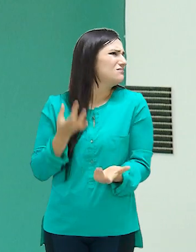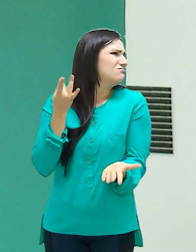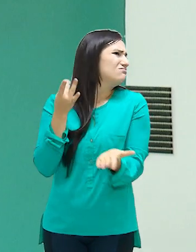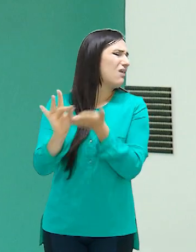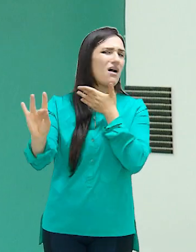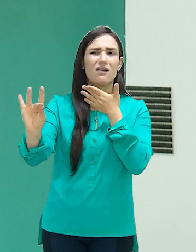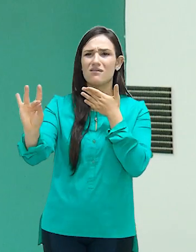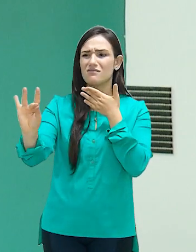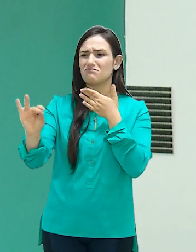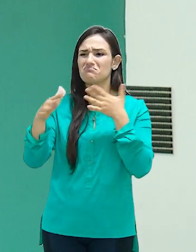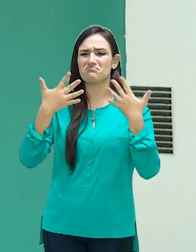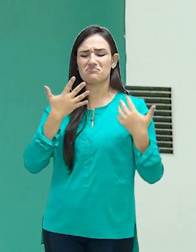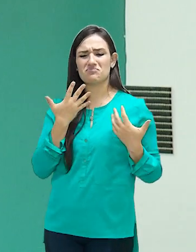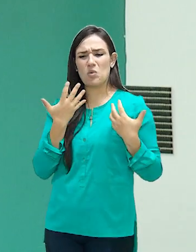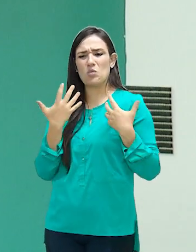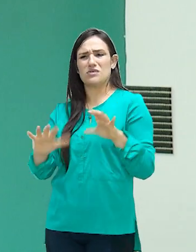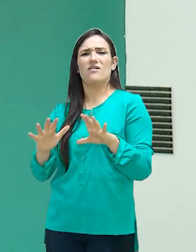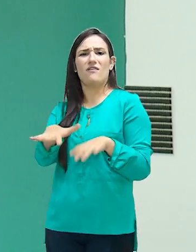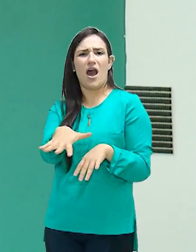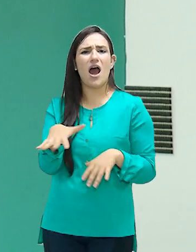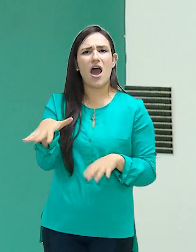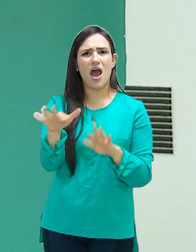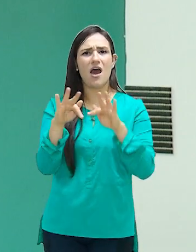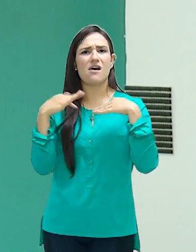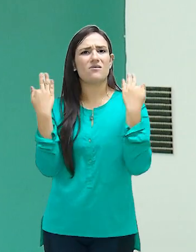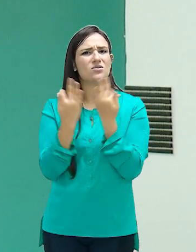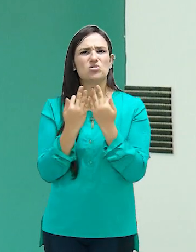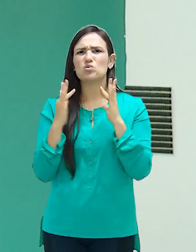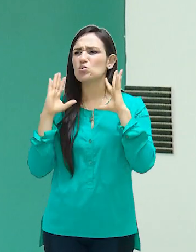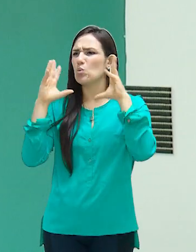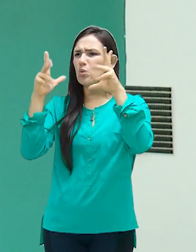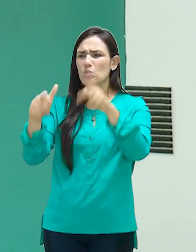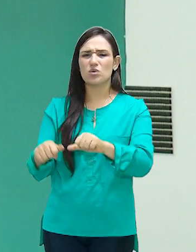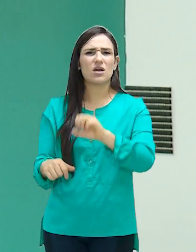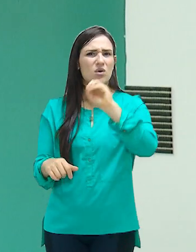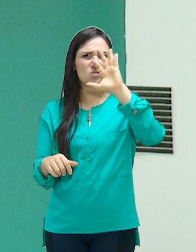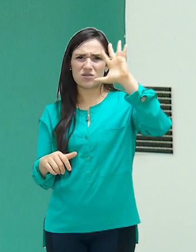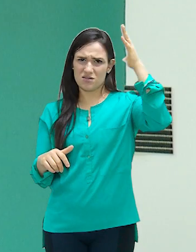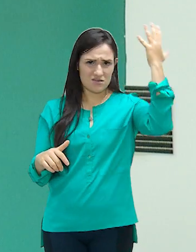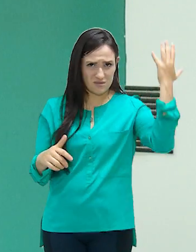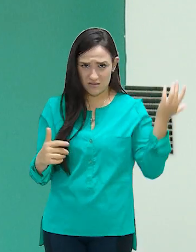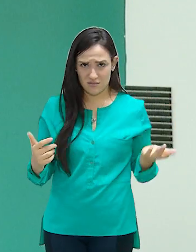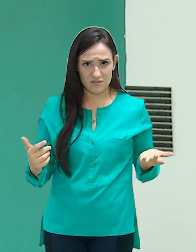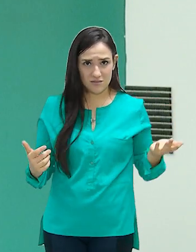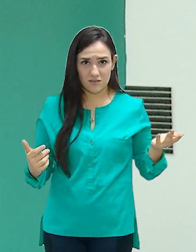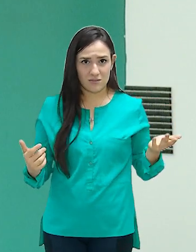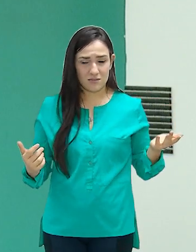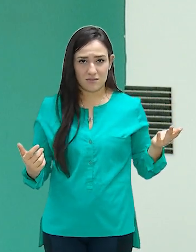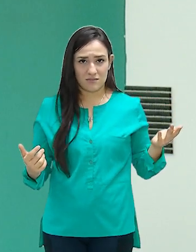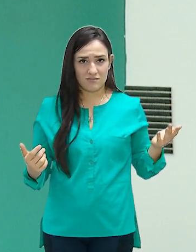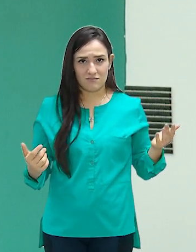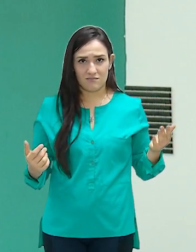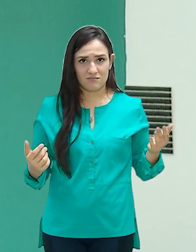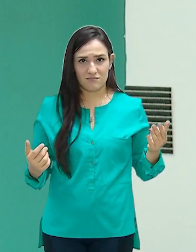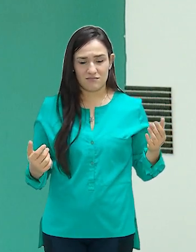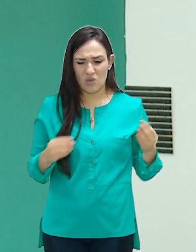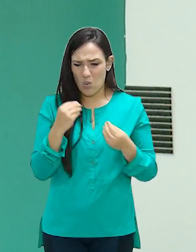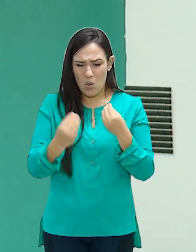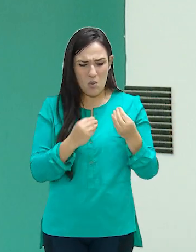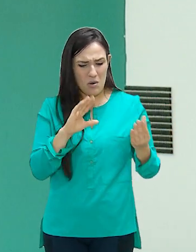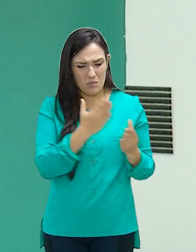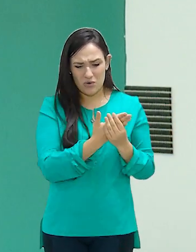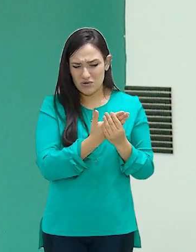estava frustrado com como ele via o final